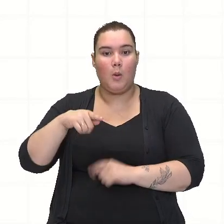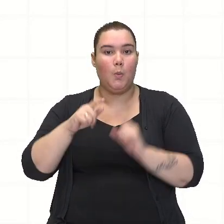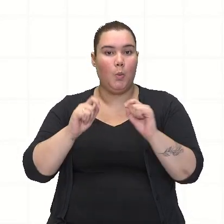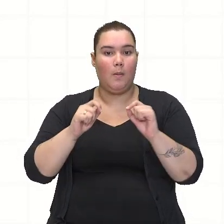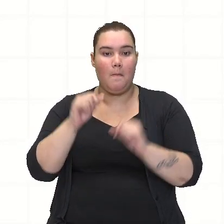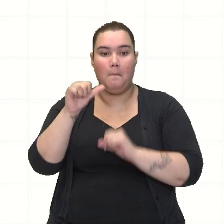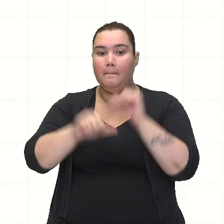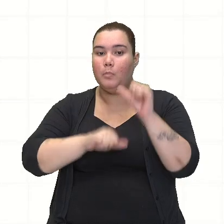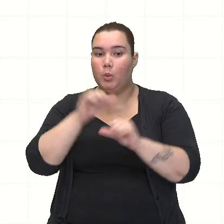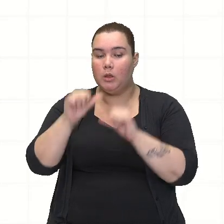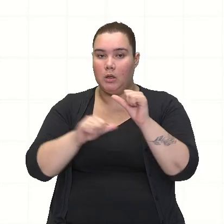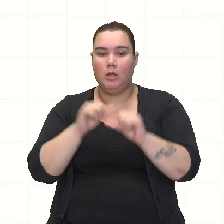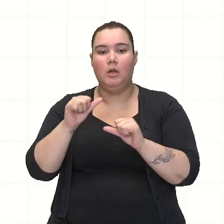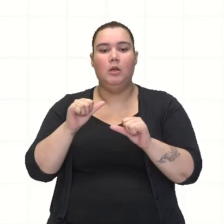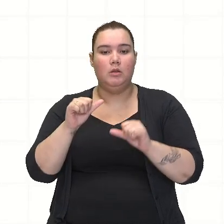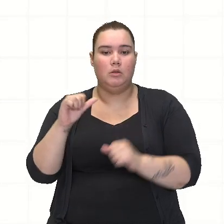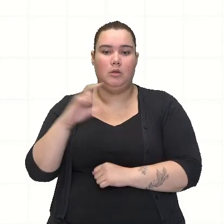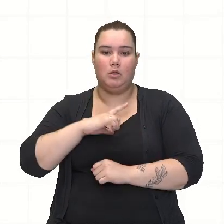mudanças